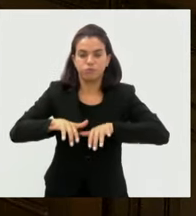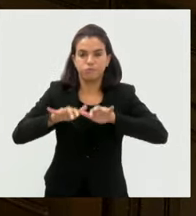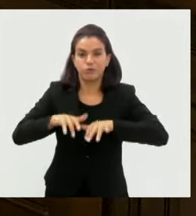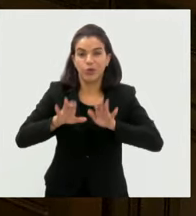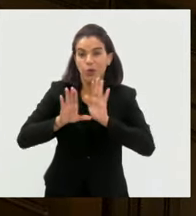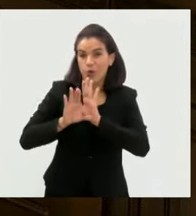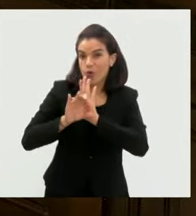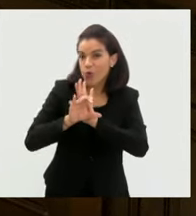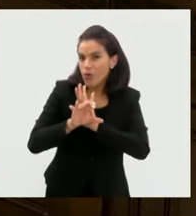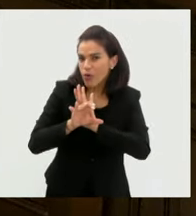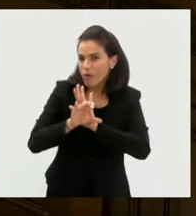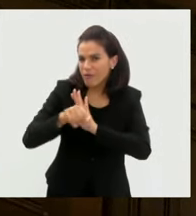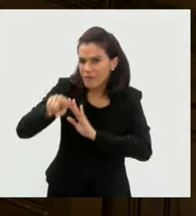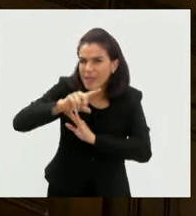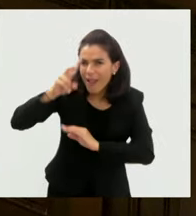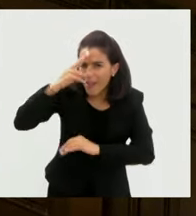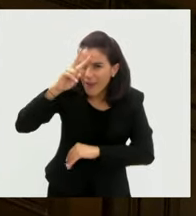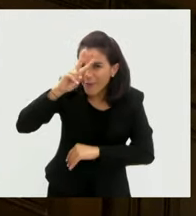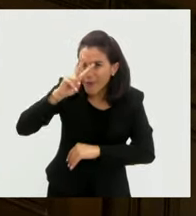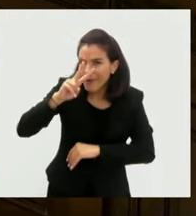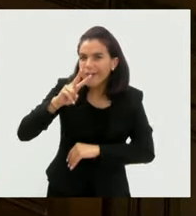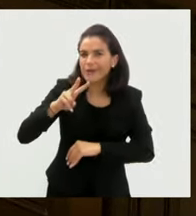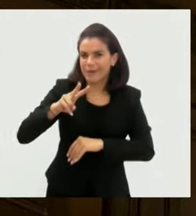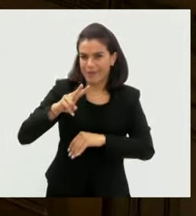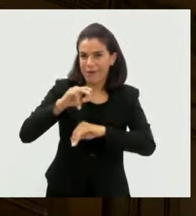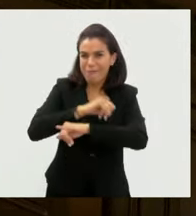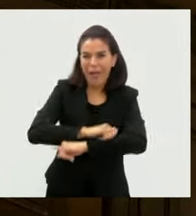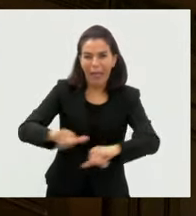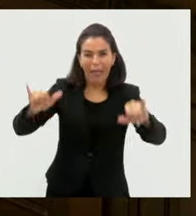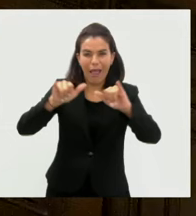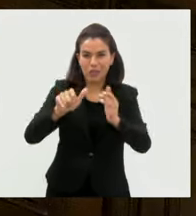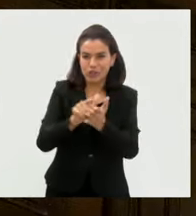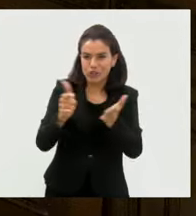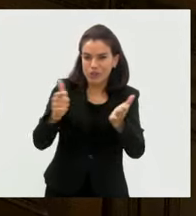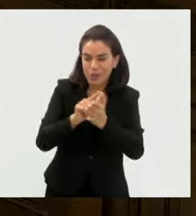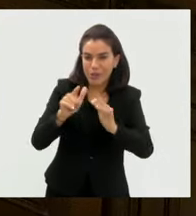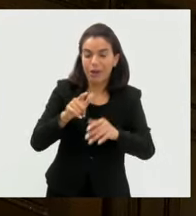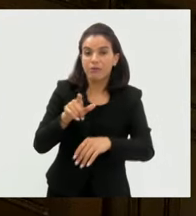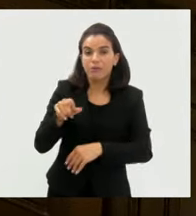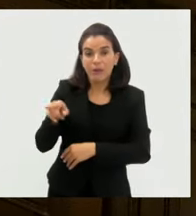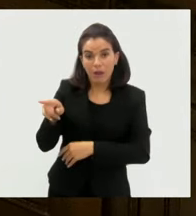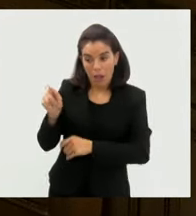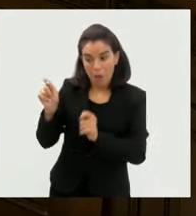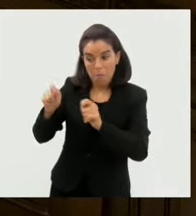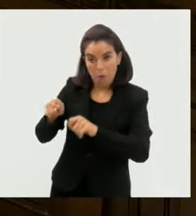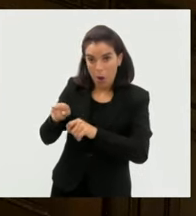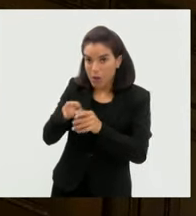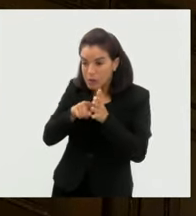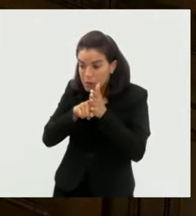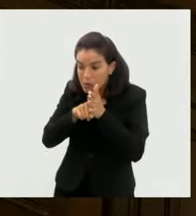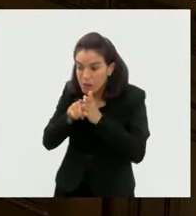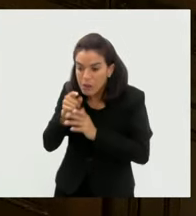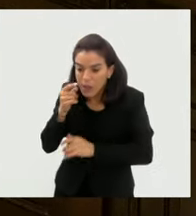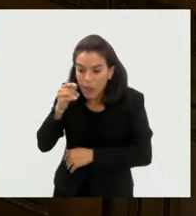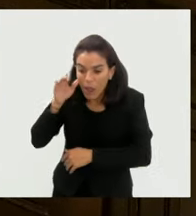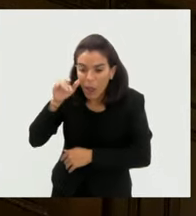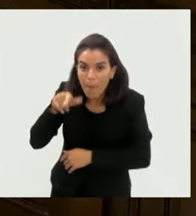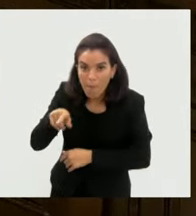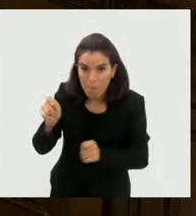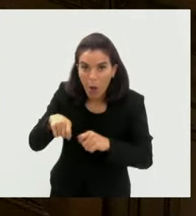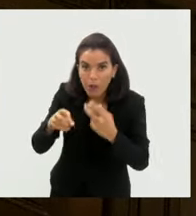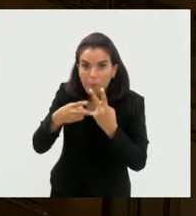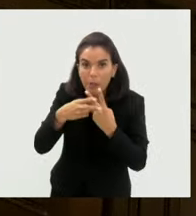né? Vocês lembram disso que saiu no jornal? Para saber se ela poderia sair presa dali. Porque, na